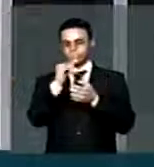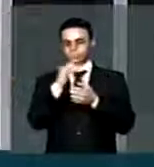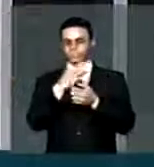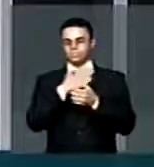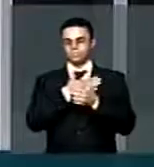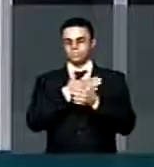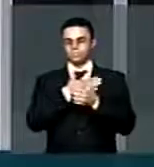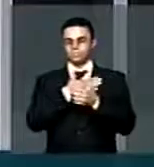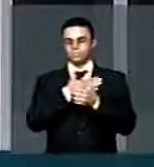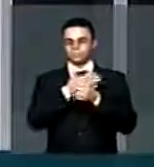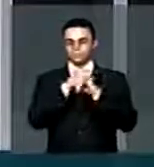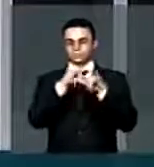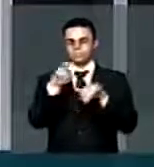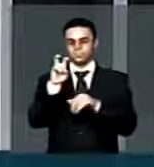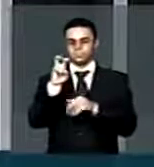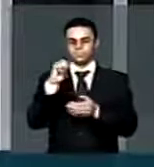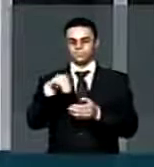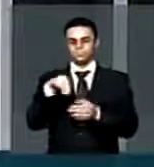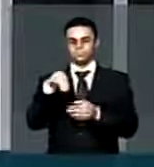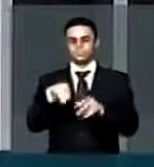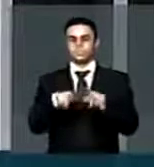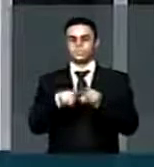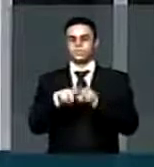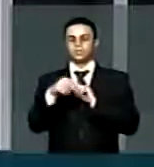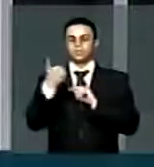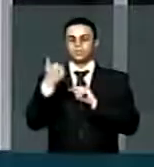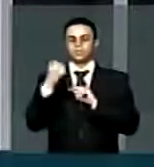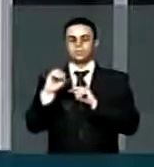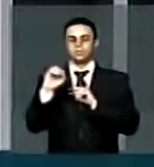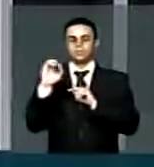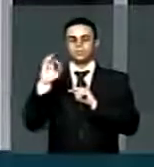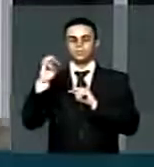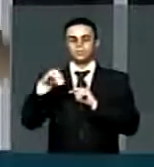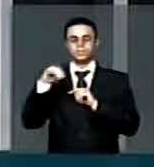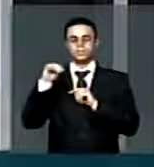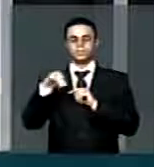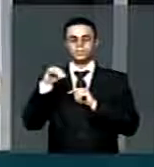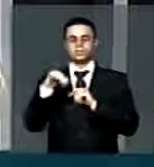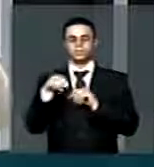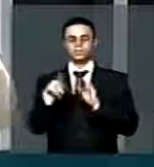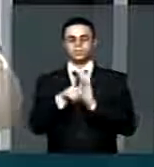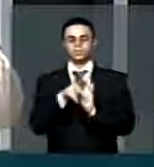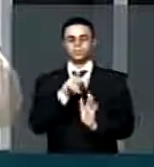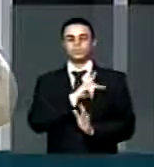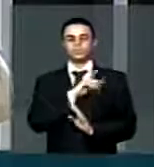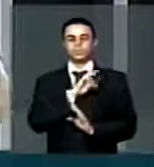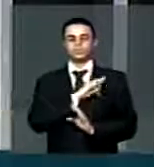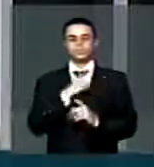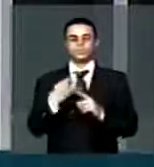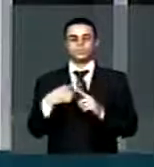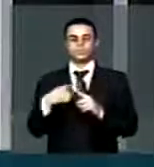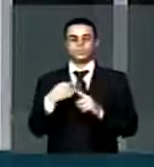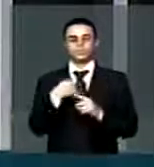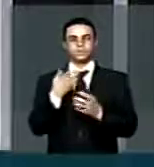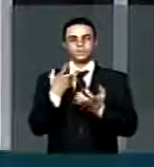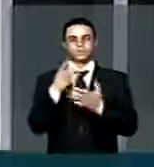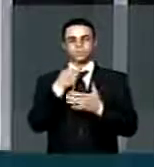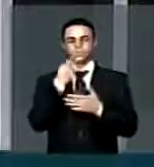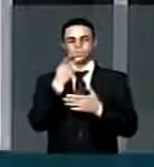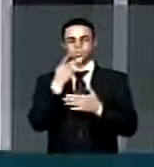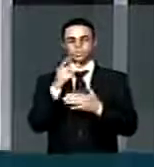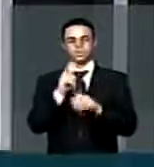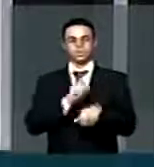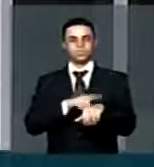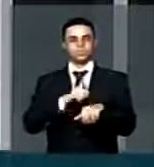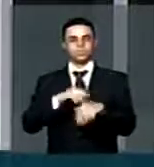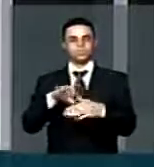escrita e 10 minutos do Partido dos Trabalhadores, porque eu estarei falando no horário de líder do